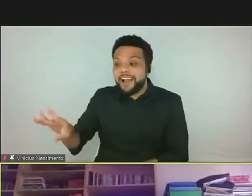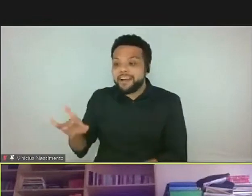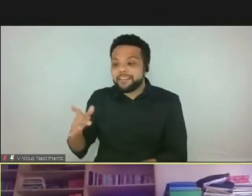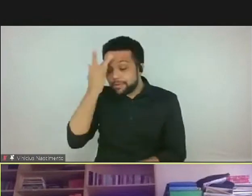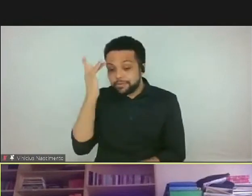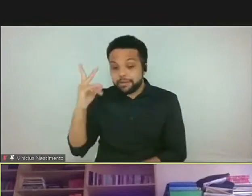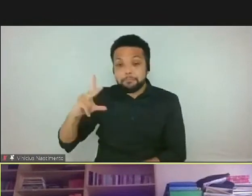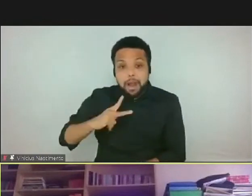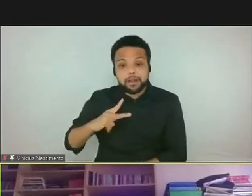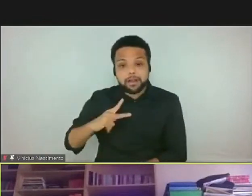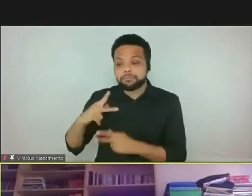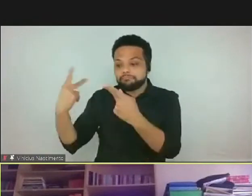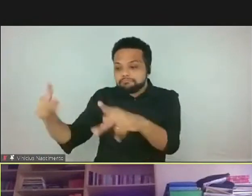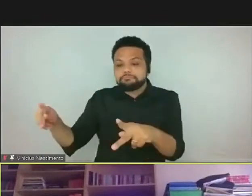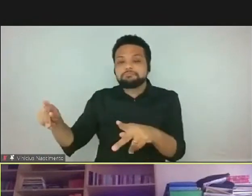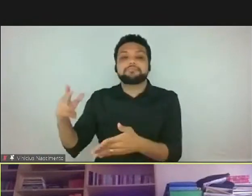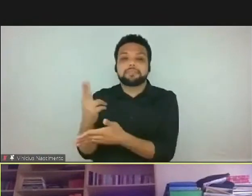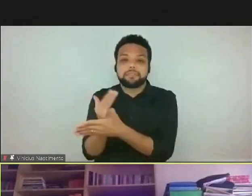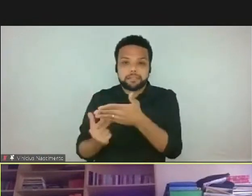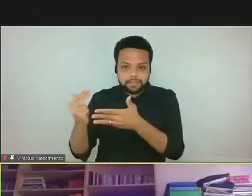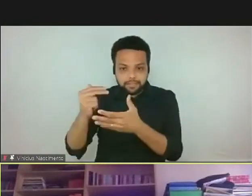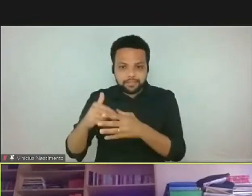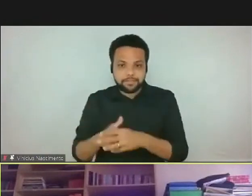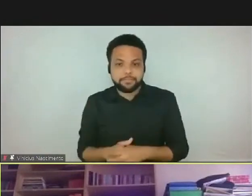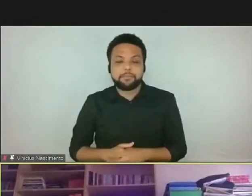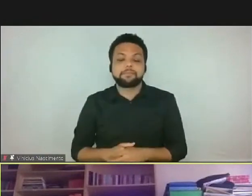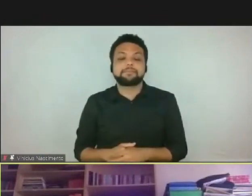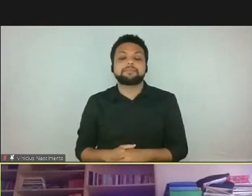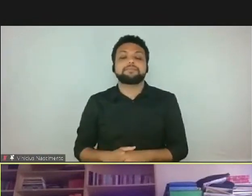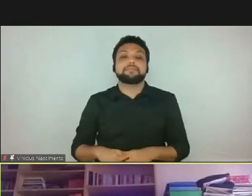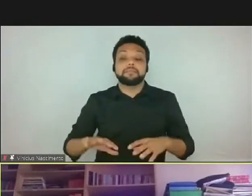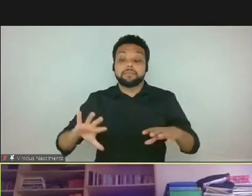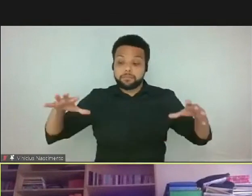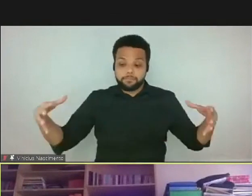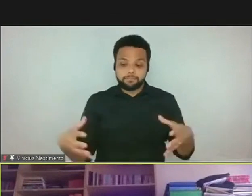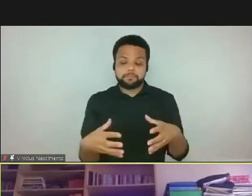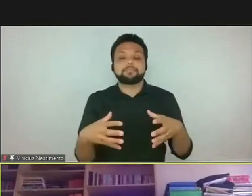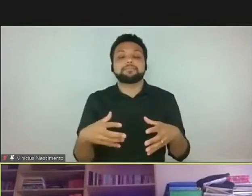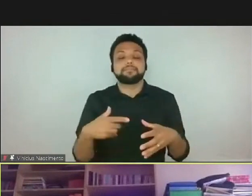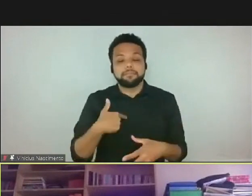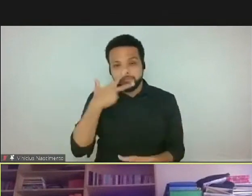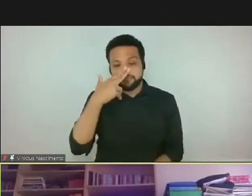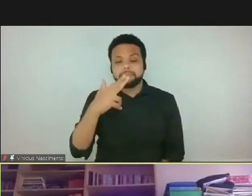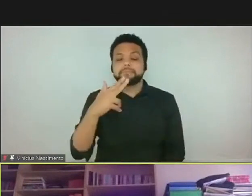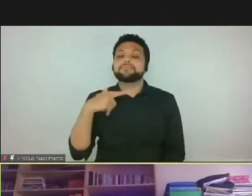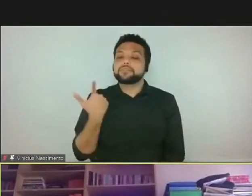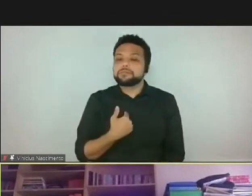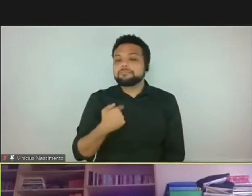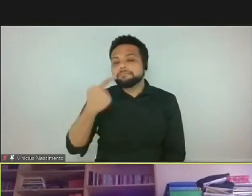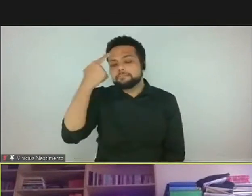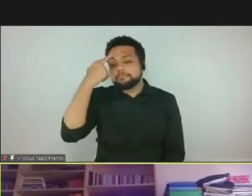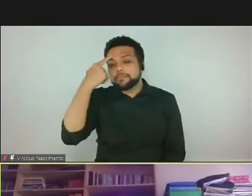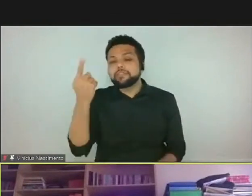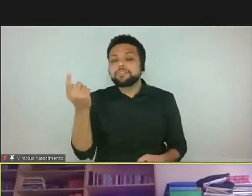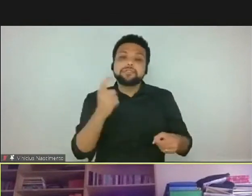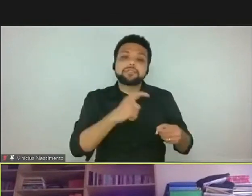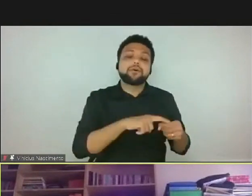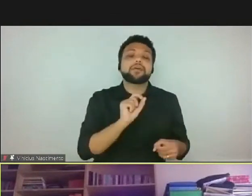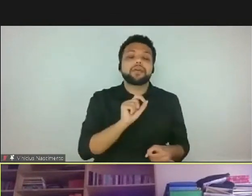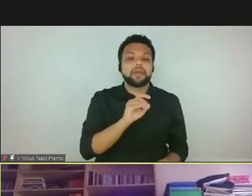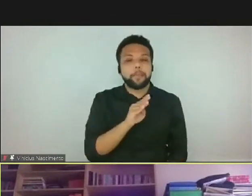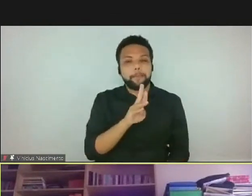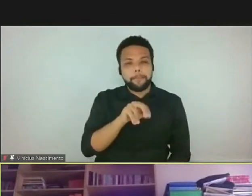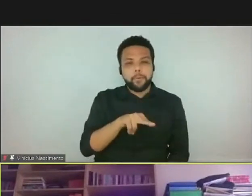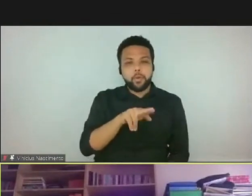também poderia produzir seus desenhos. No coletivo, eu acho que a gente voltaria para a coisa do Brunner, né, que